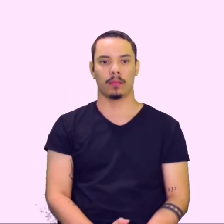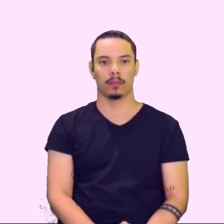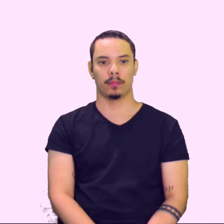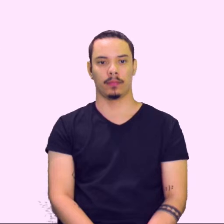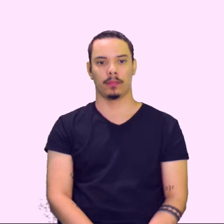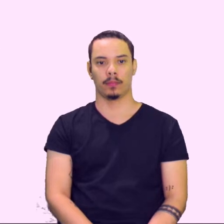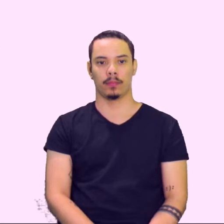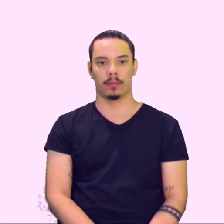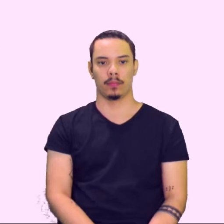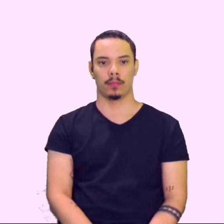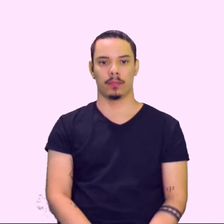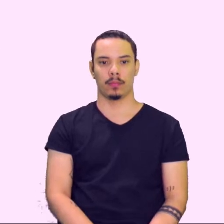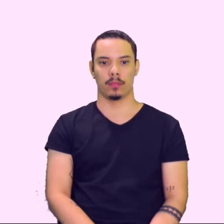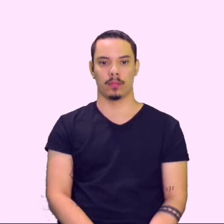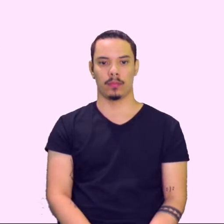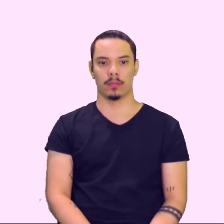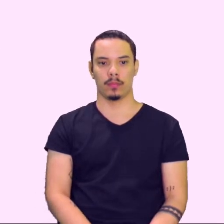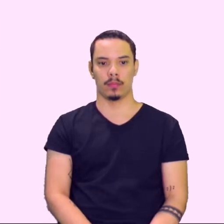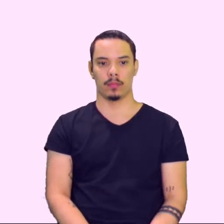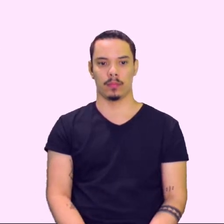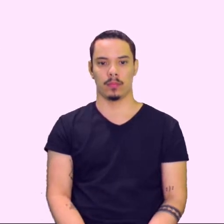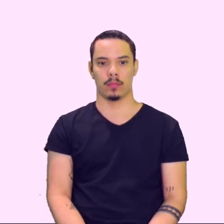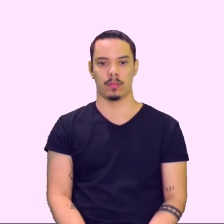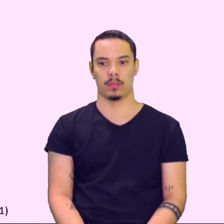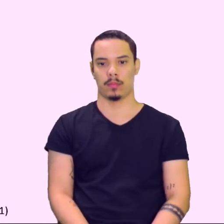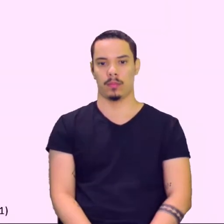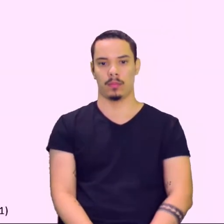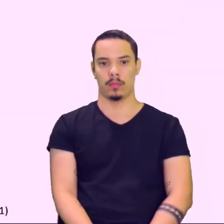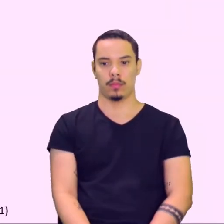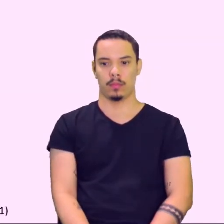Lá perto da aeronáutica. Certo, é isso mesmo.